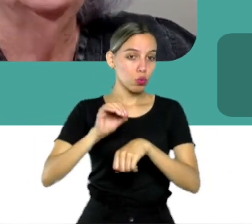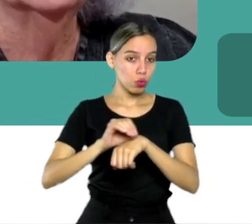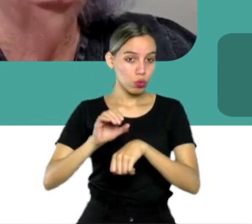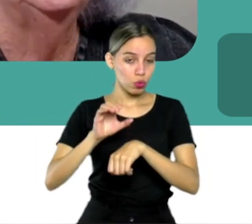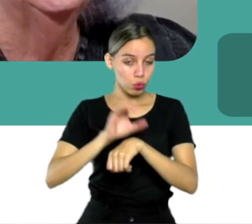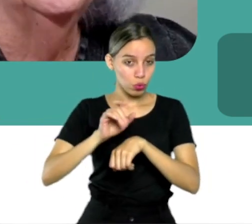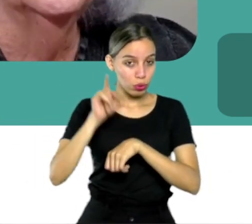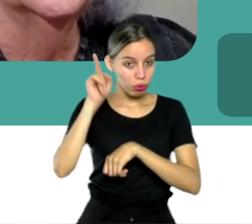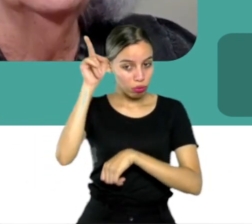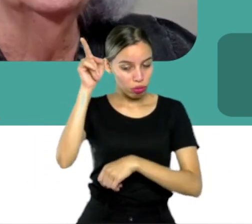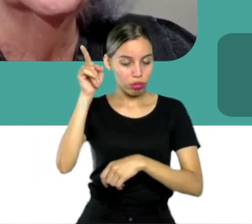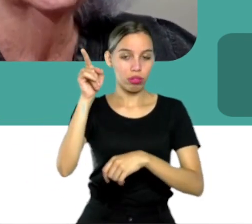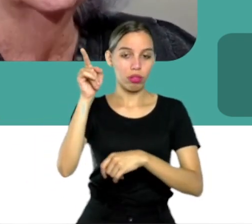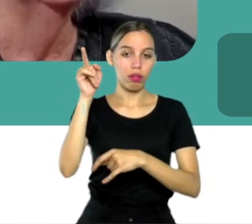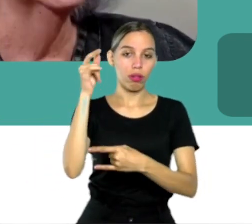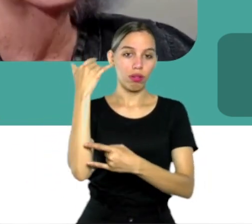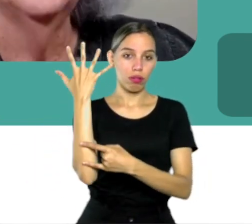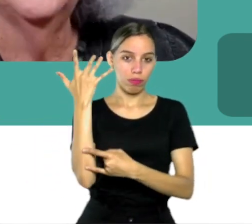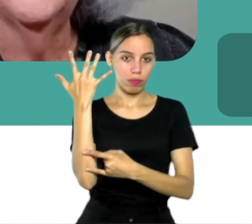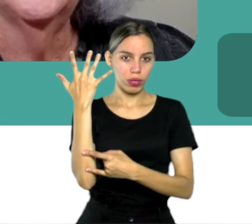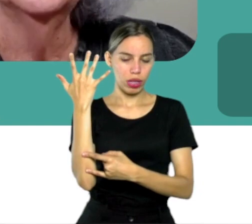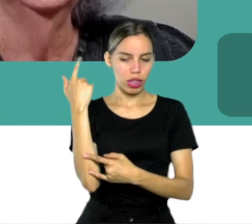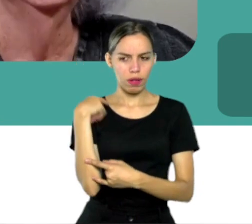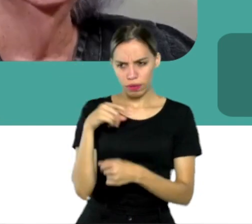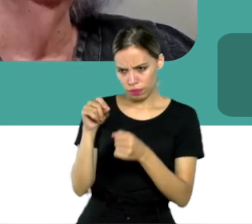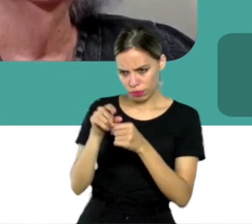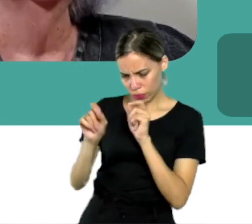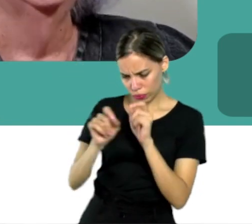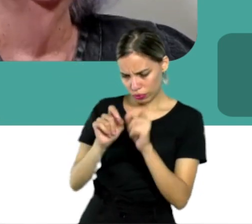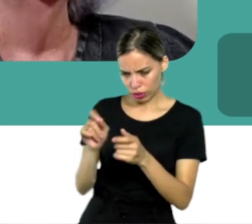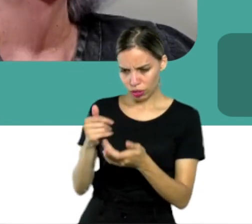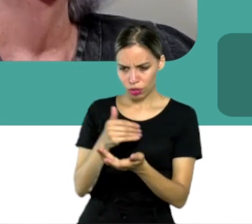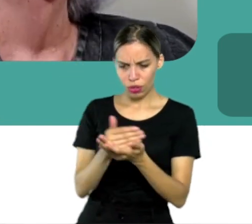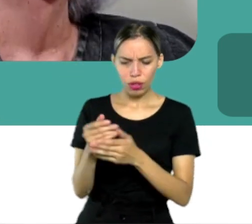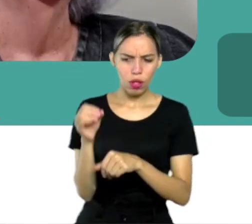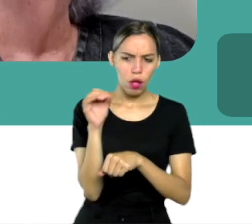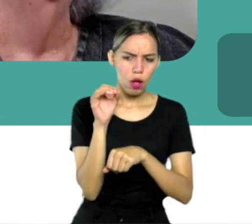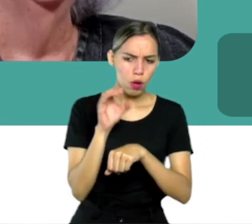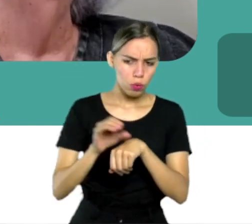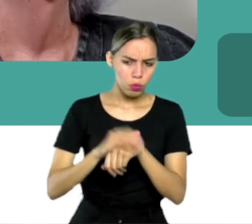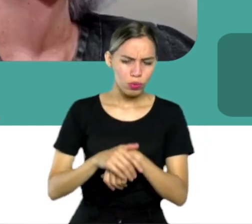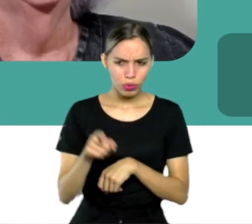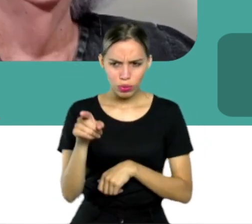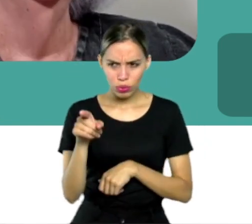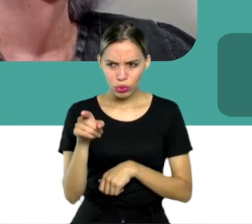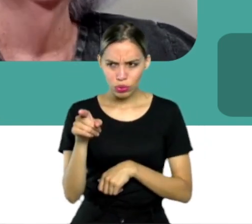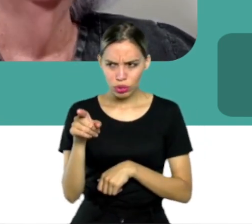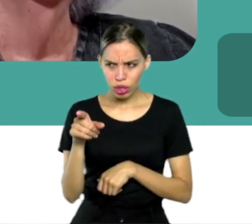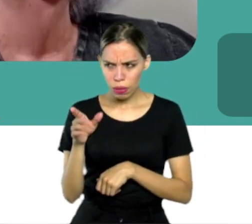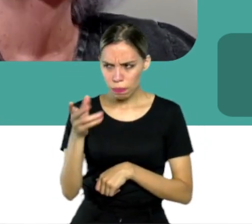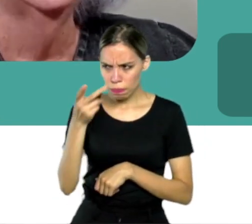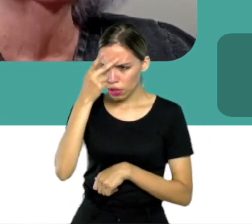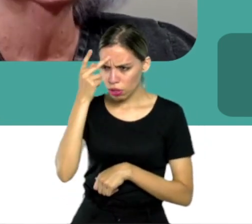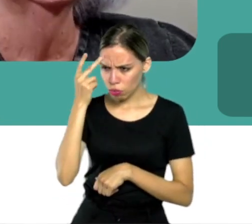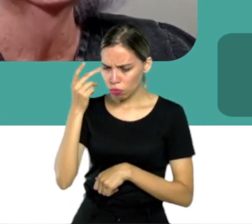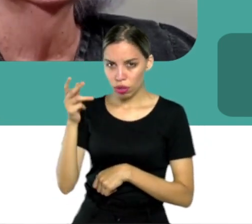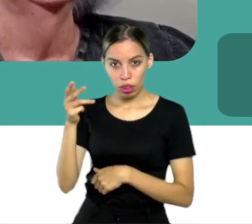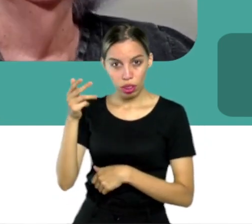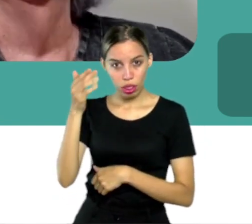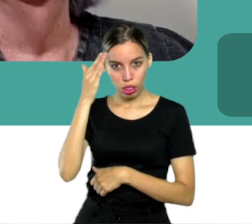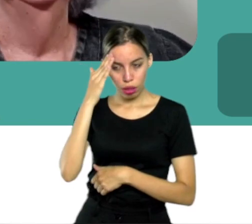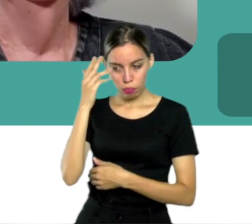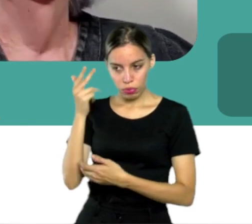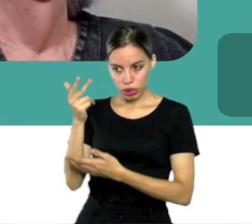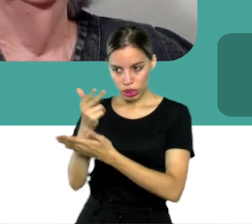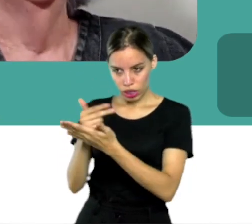para fazer pintura. Só que eu fiz tudo errado. Eu entrei numa sala de gente que tinha prêmio já, e eu não sabia misturar as tintas.